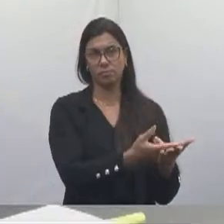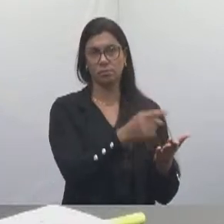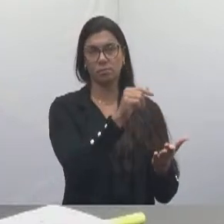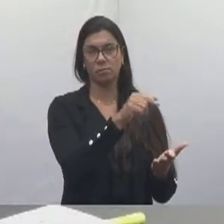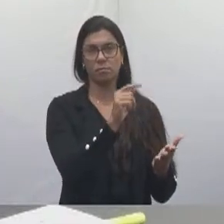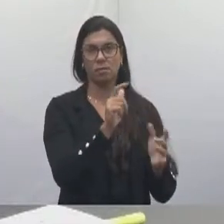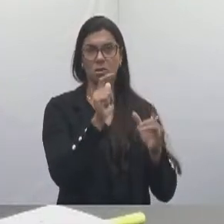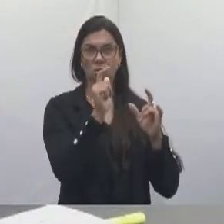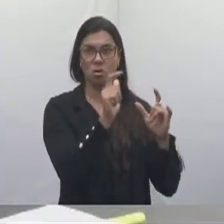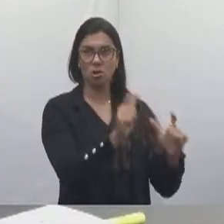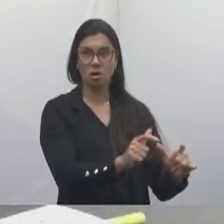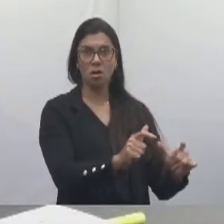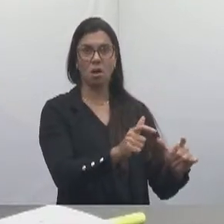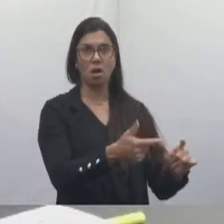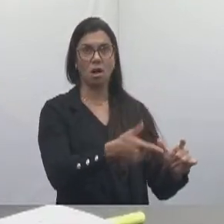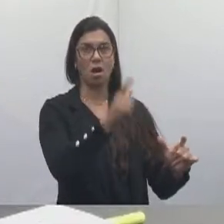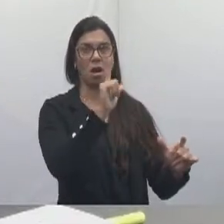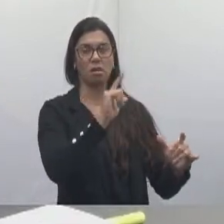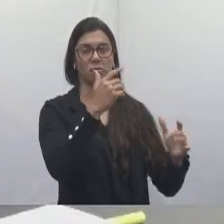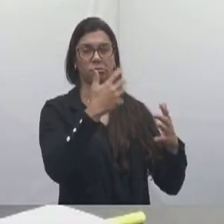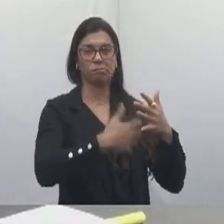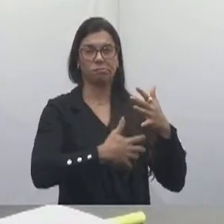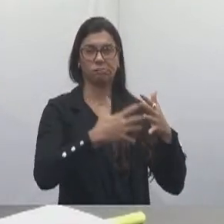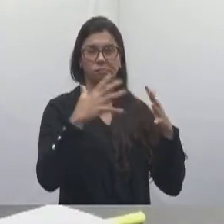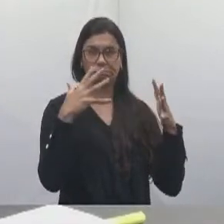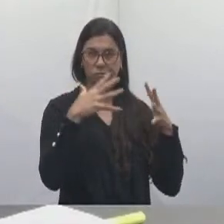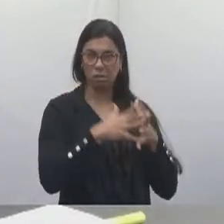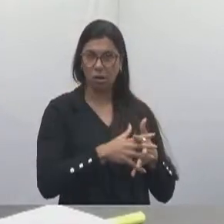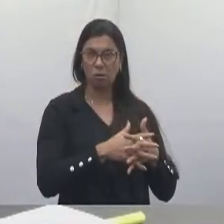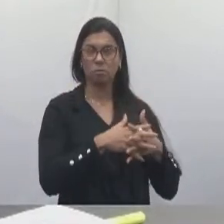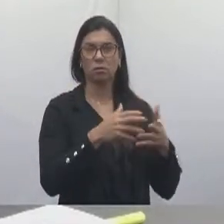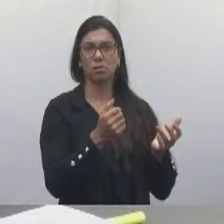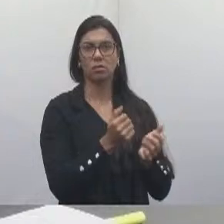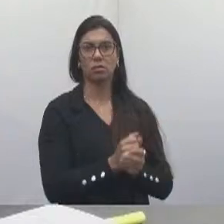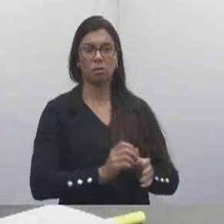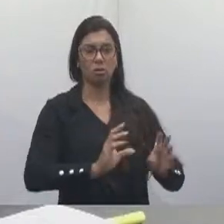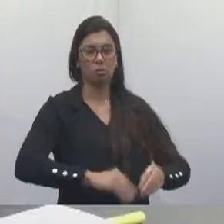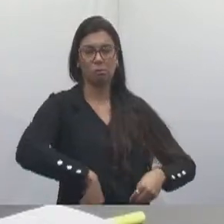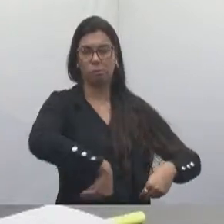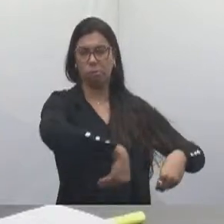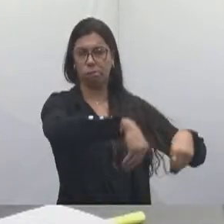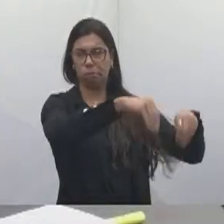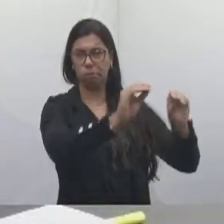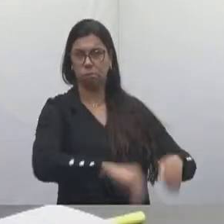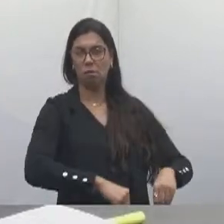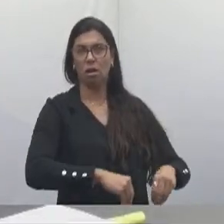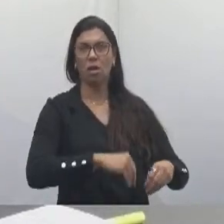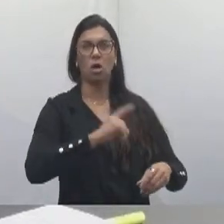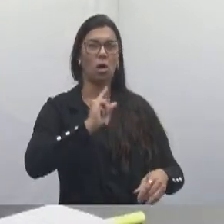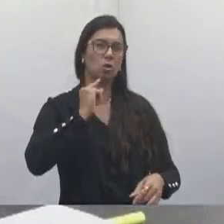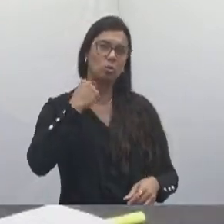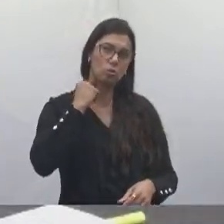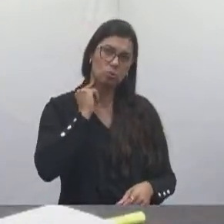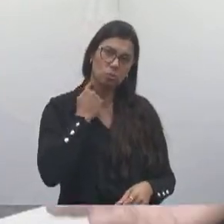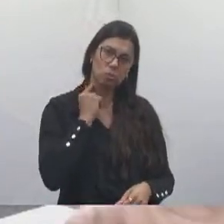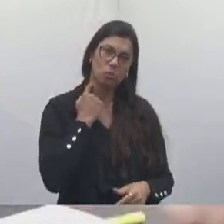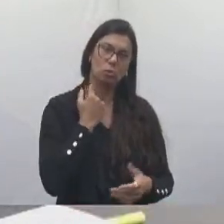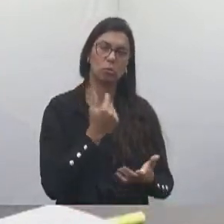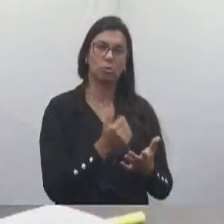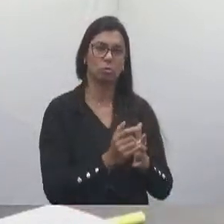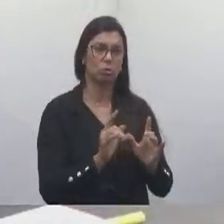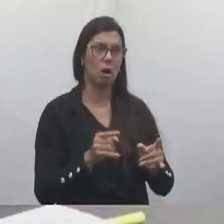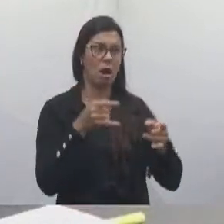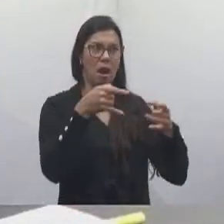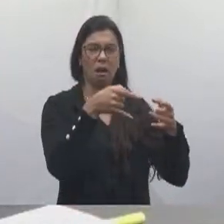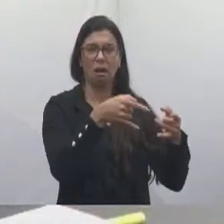era um local muito complicado, né? Lençóis sujos, as pessoas esperavam lá, quer dizer, misturava a Porta